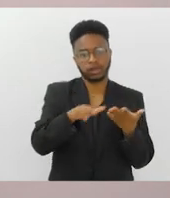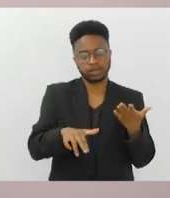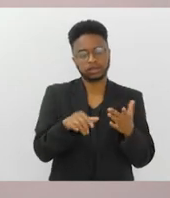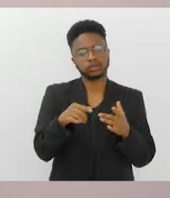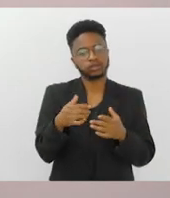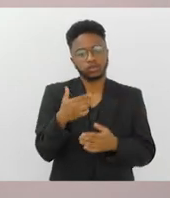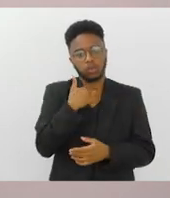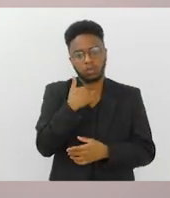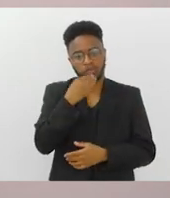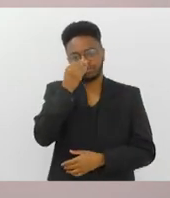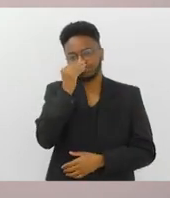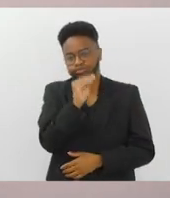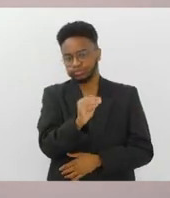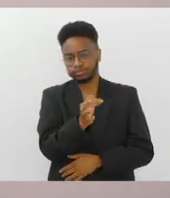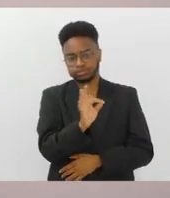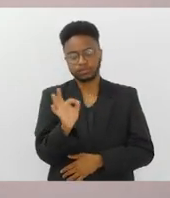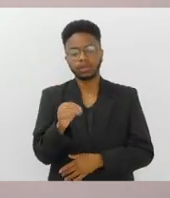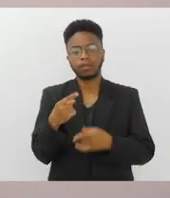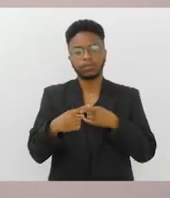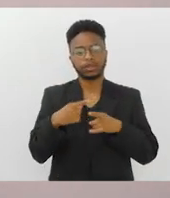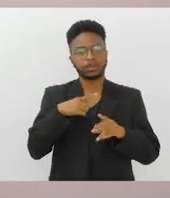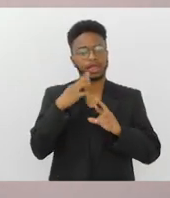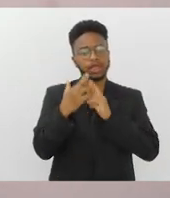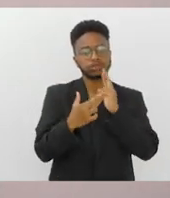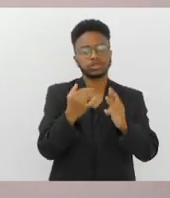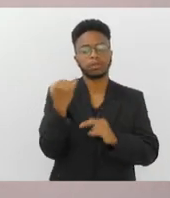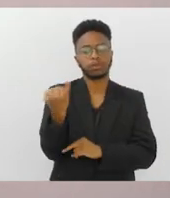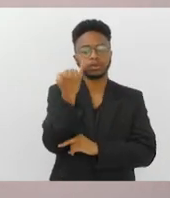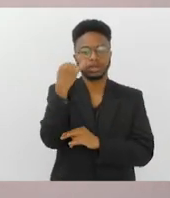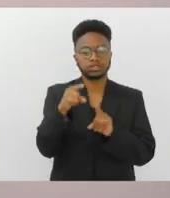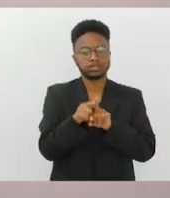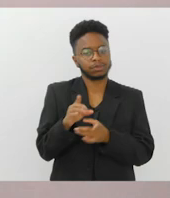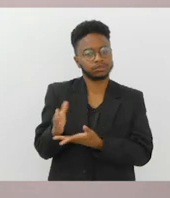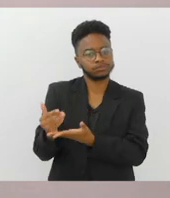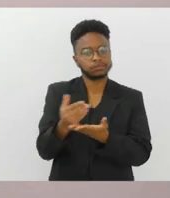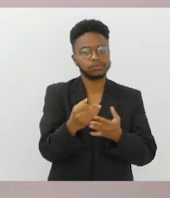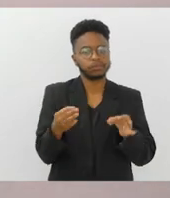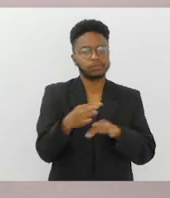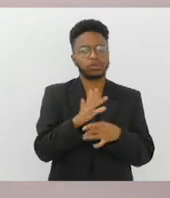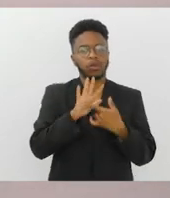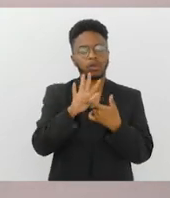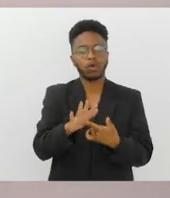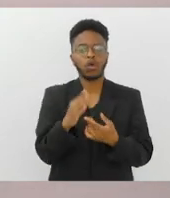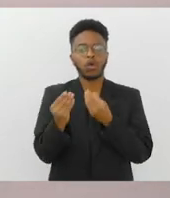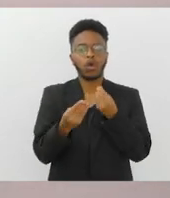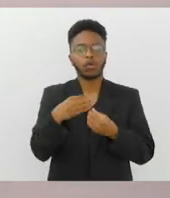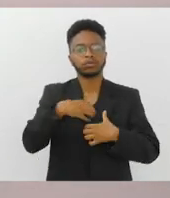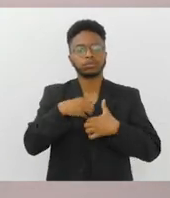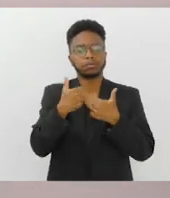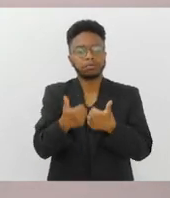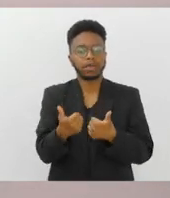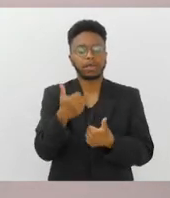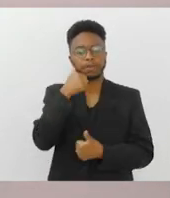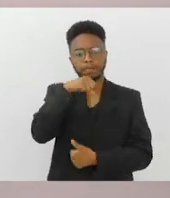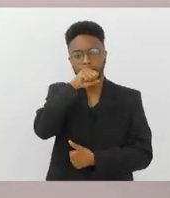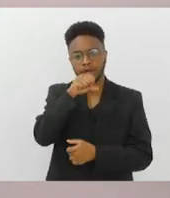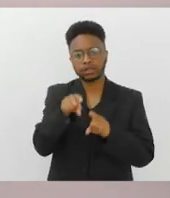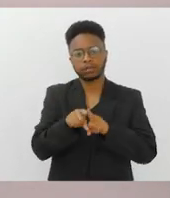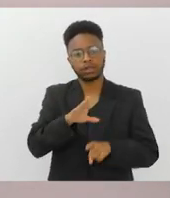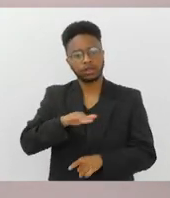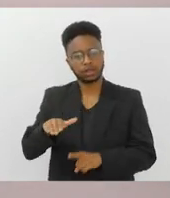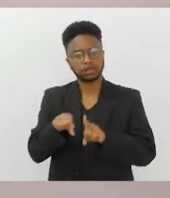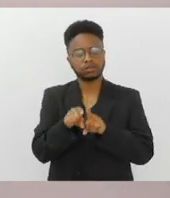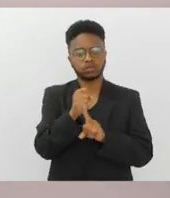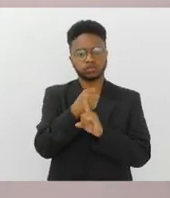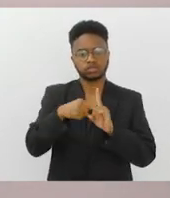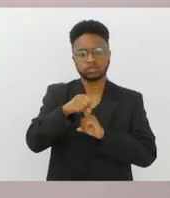devem ser ignorados, são resultados importantíssimos e consolidados, né, nos indicadores de bem-estar das mães, das crianças, da sociedade como um todo.